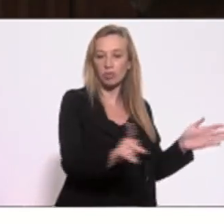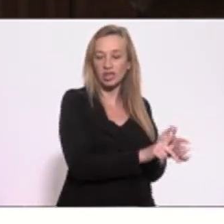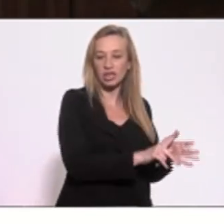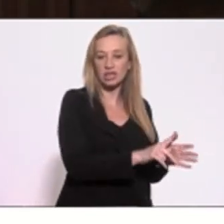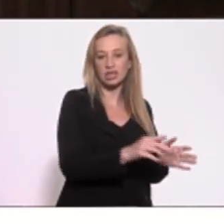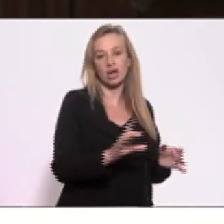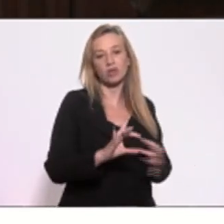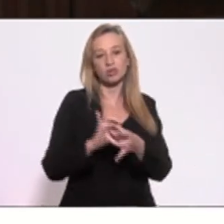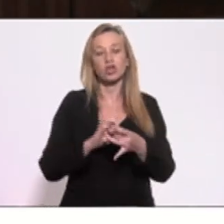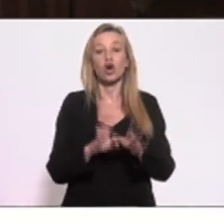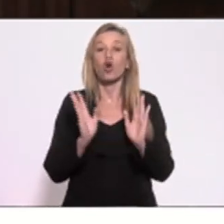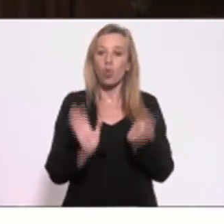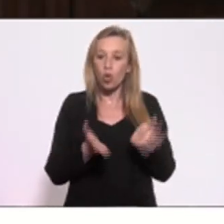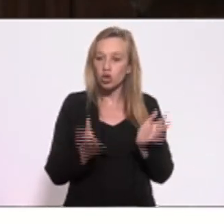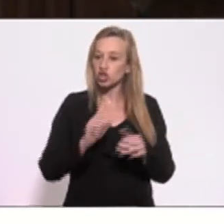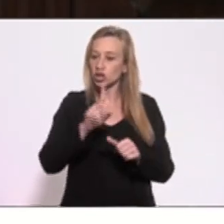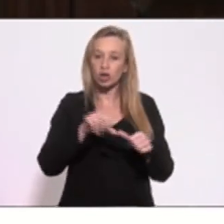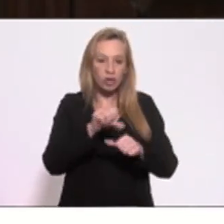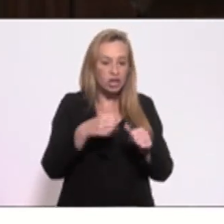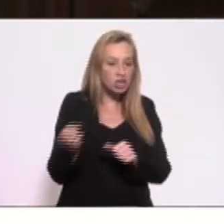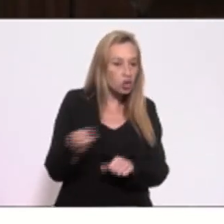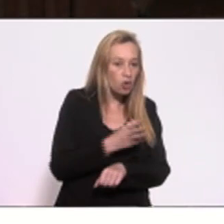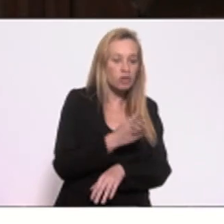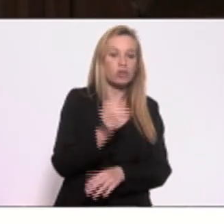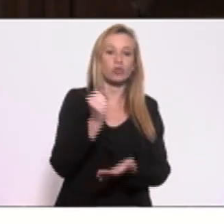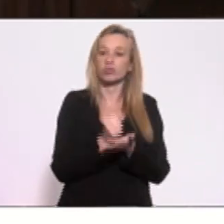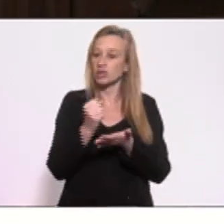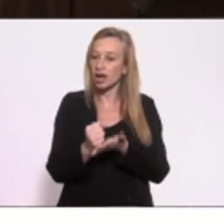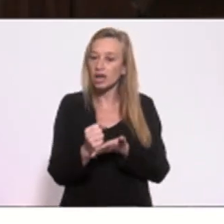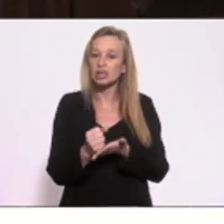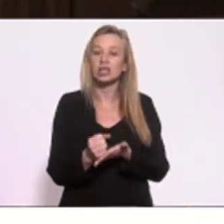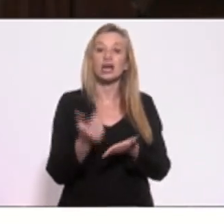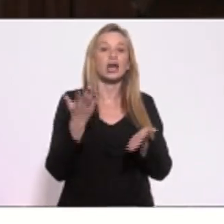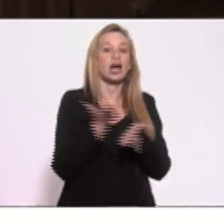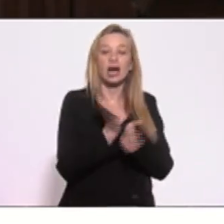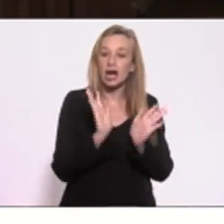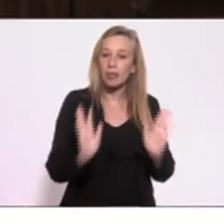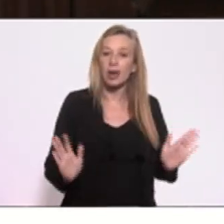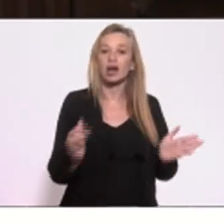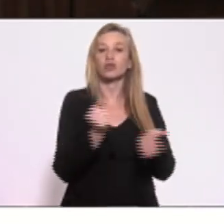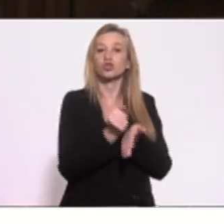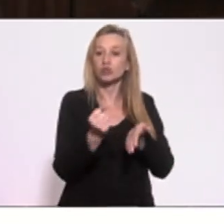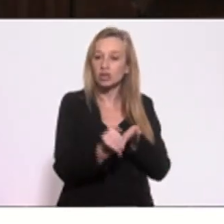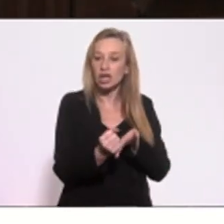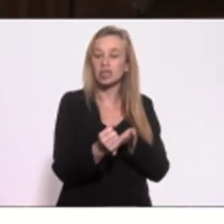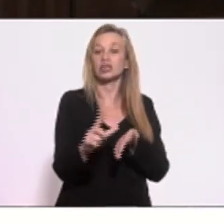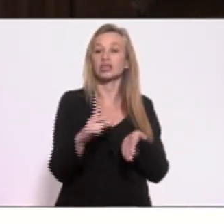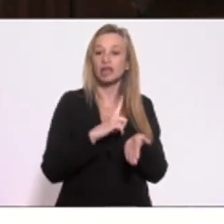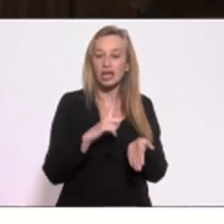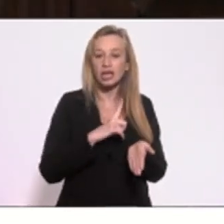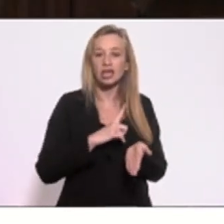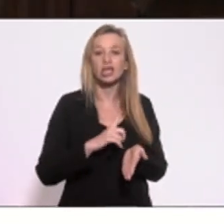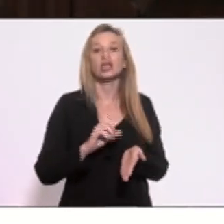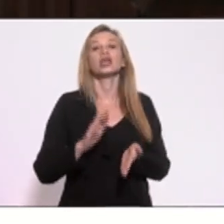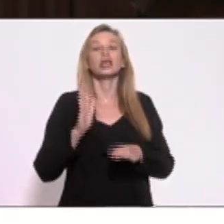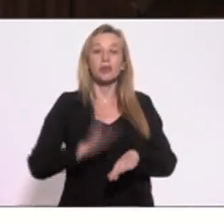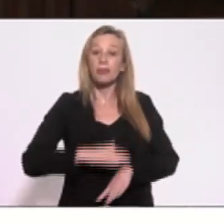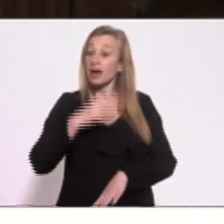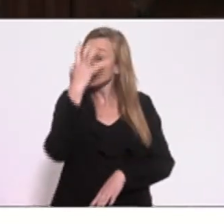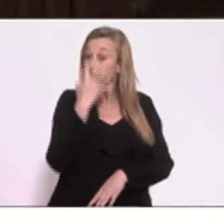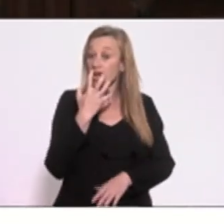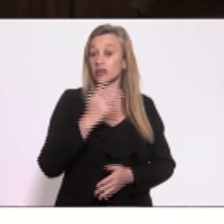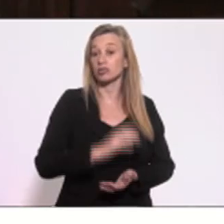hoje não renova os contratos, quer acabar com os contratos existentes e, mais